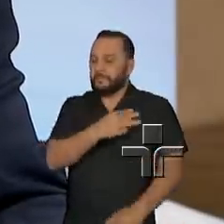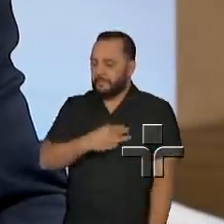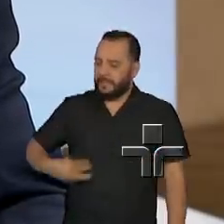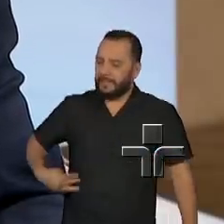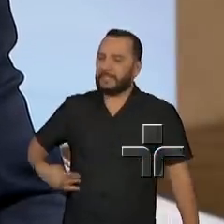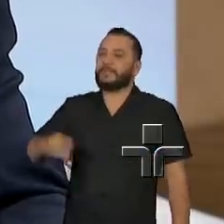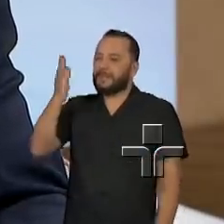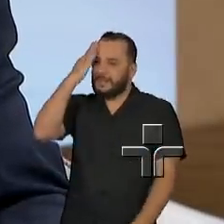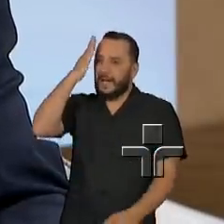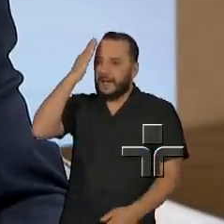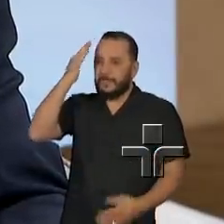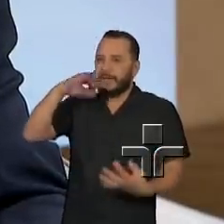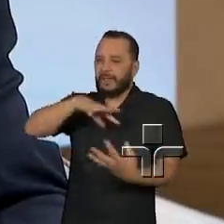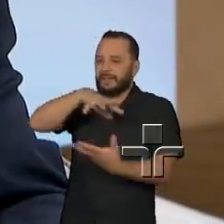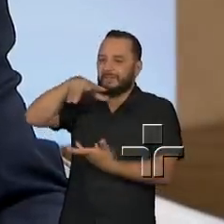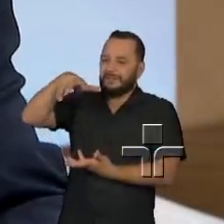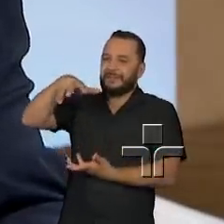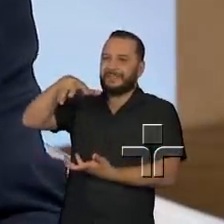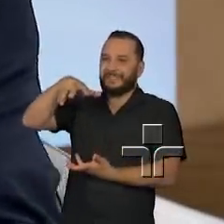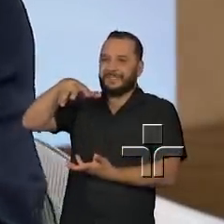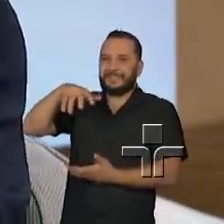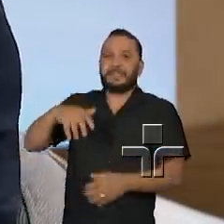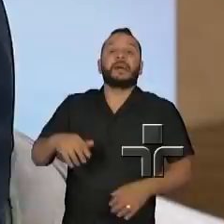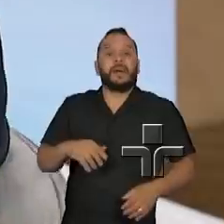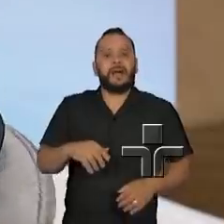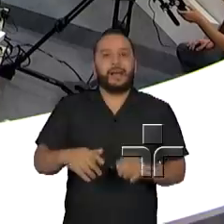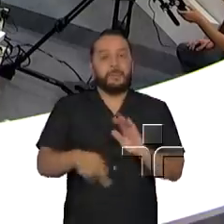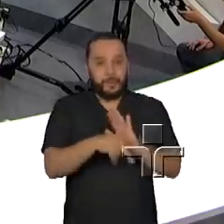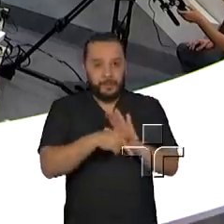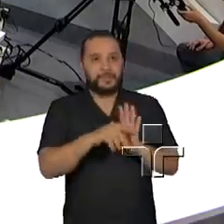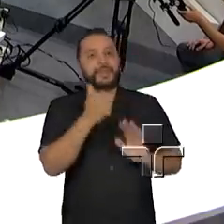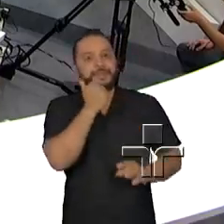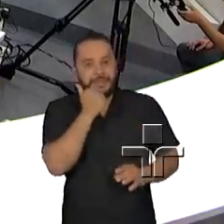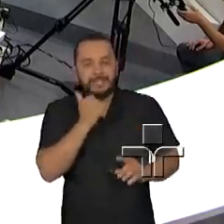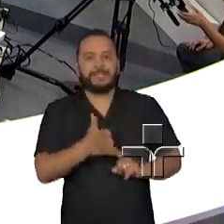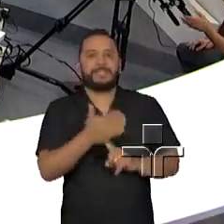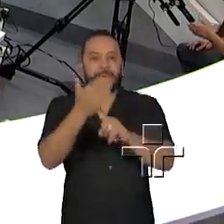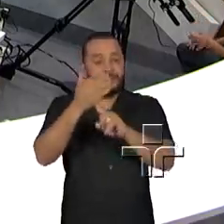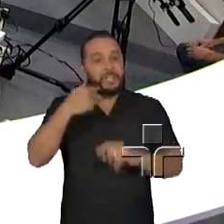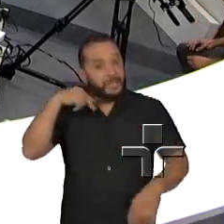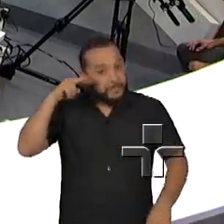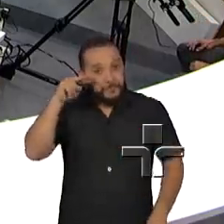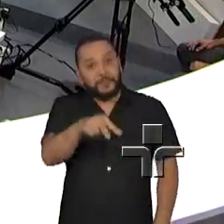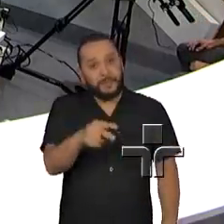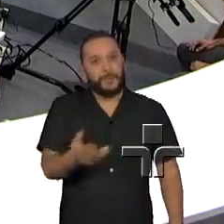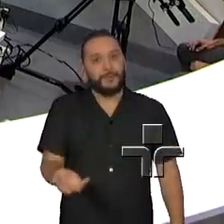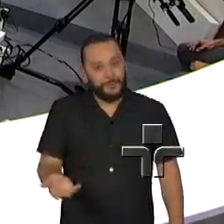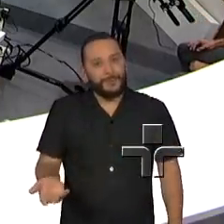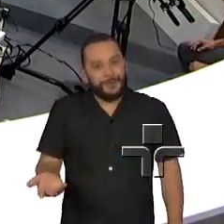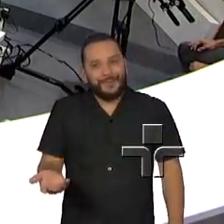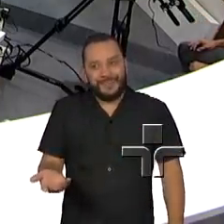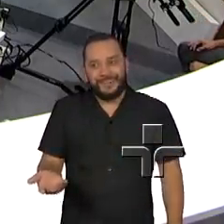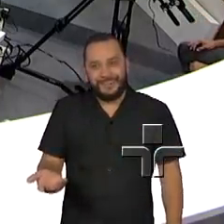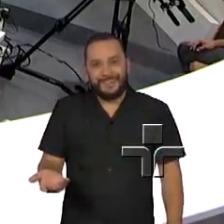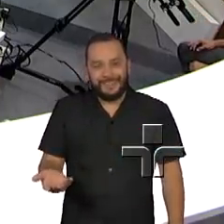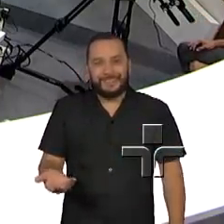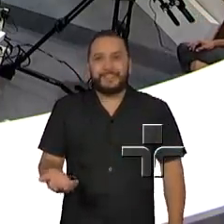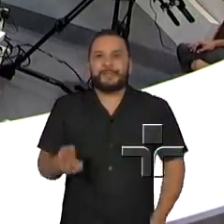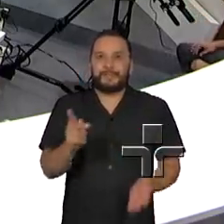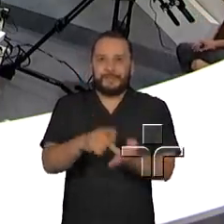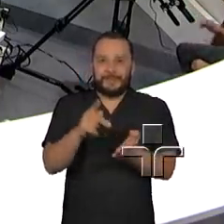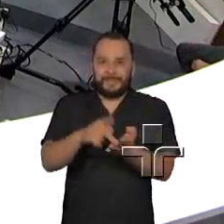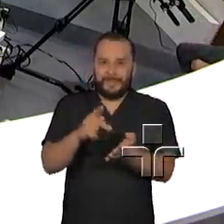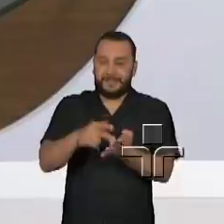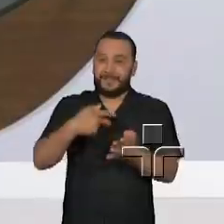Terra é redonda. O ministro da Ciência e Tecnologia. Ele viu. Inclusive foi ele precisou